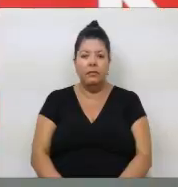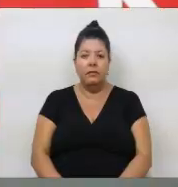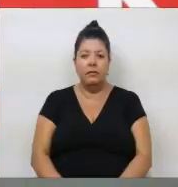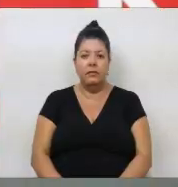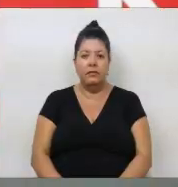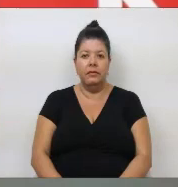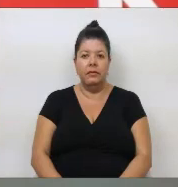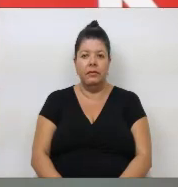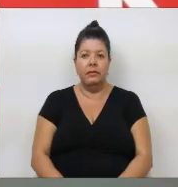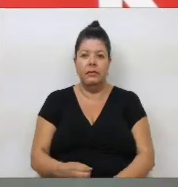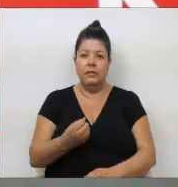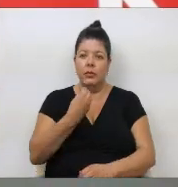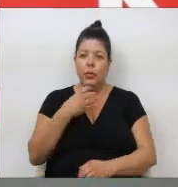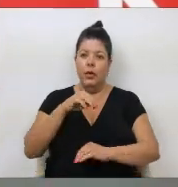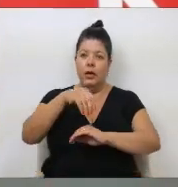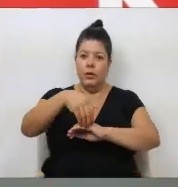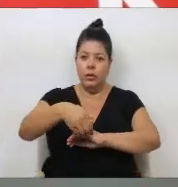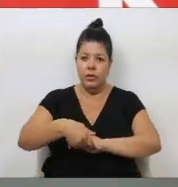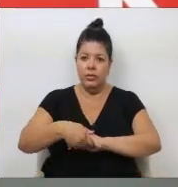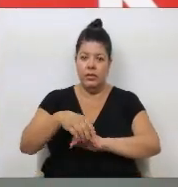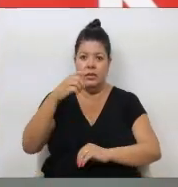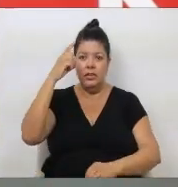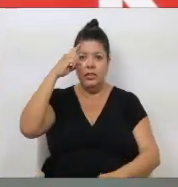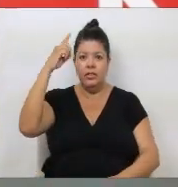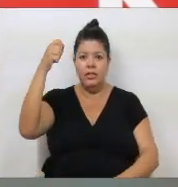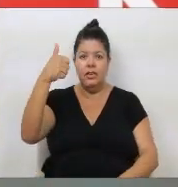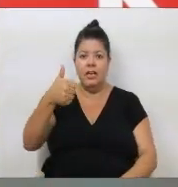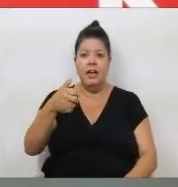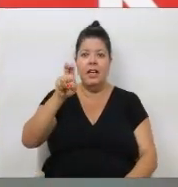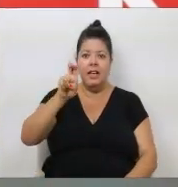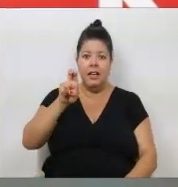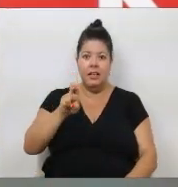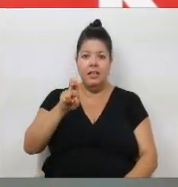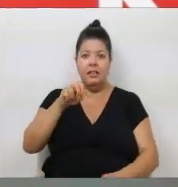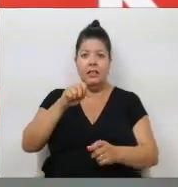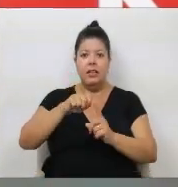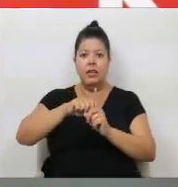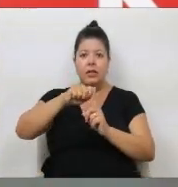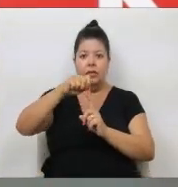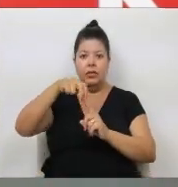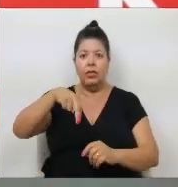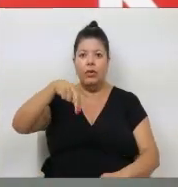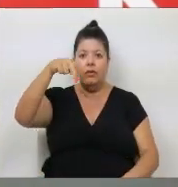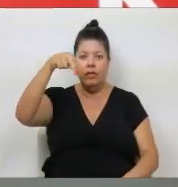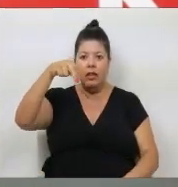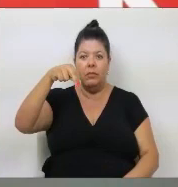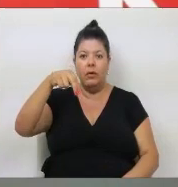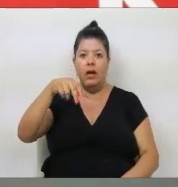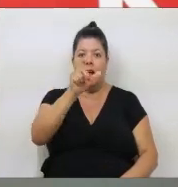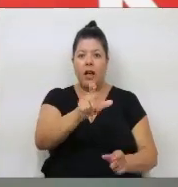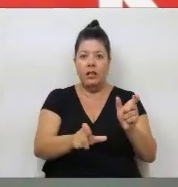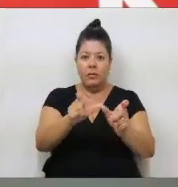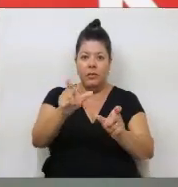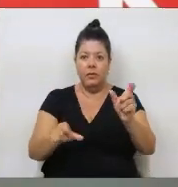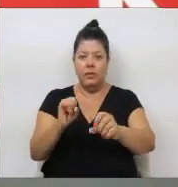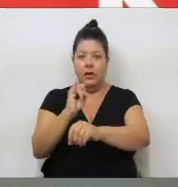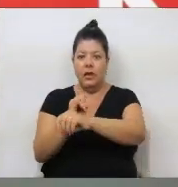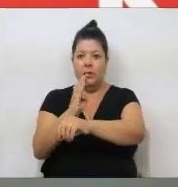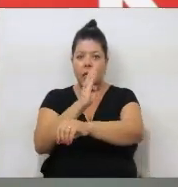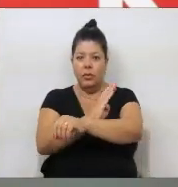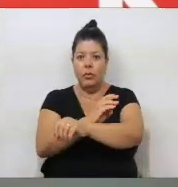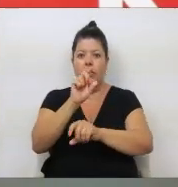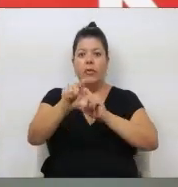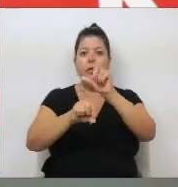Boa noite. No próximo dia 15 de novembro, os imbitubenses vão às urnas para escolherem os novos gestores da prefeitura e vereadores para os